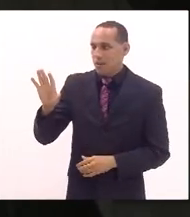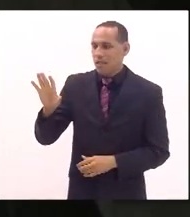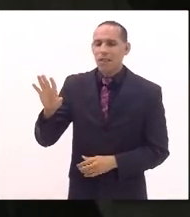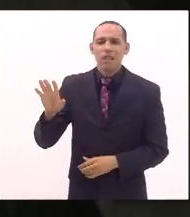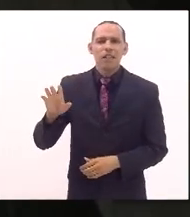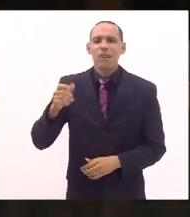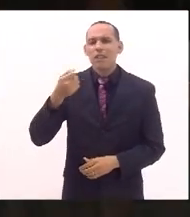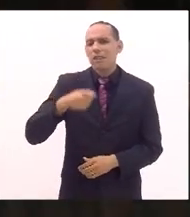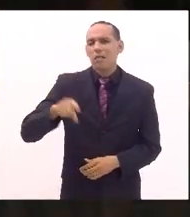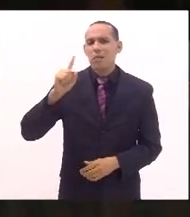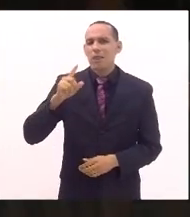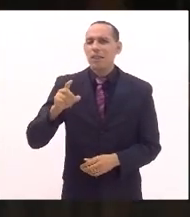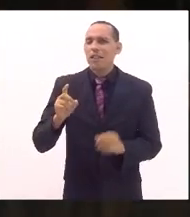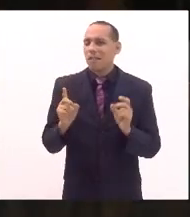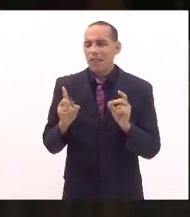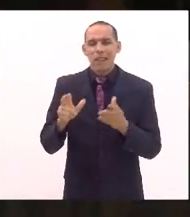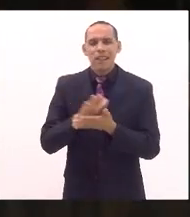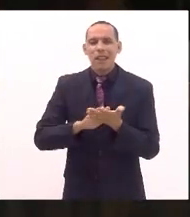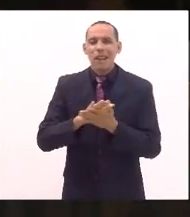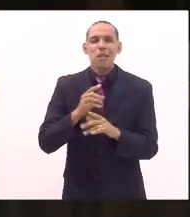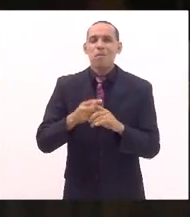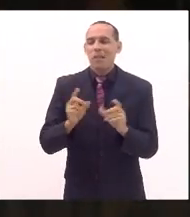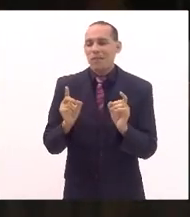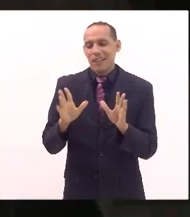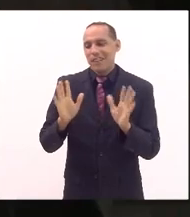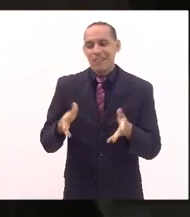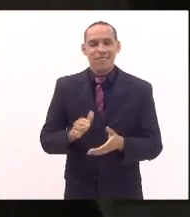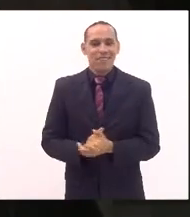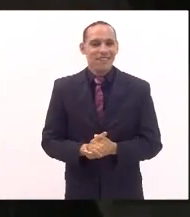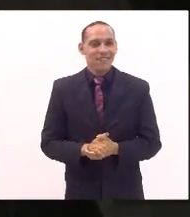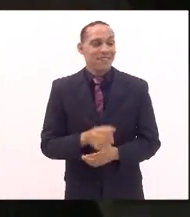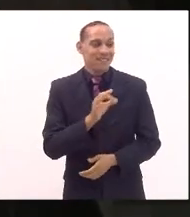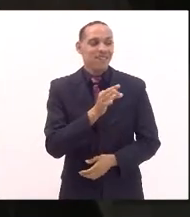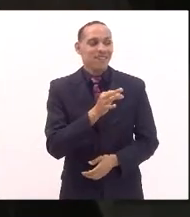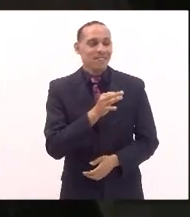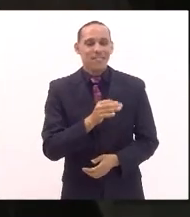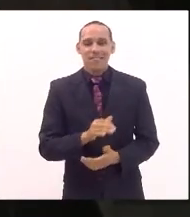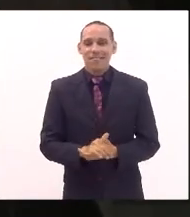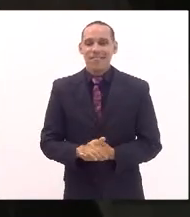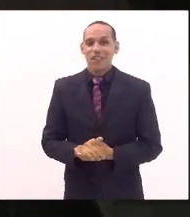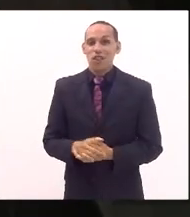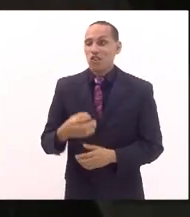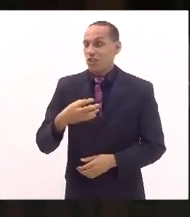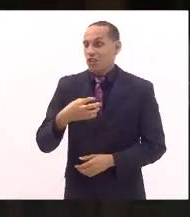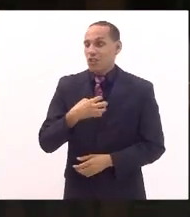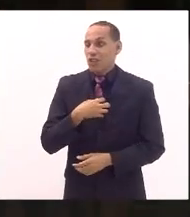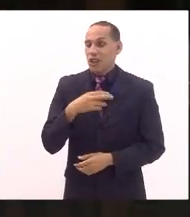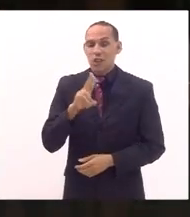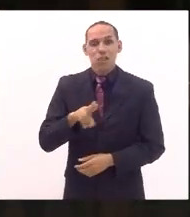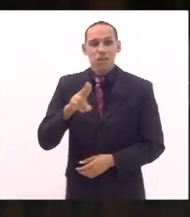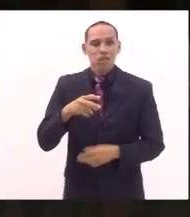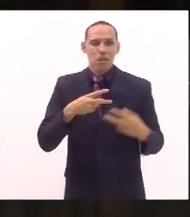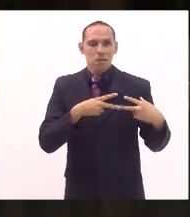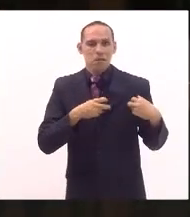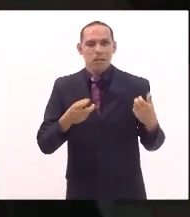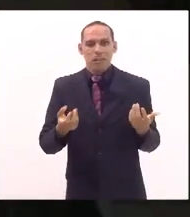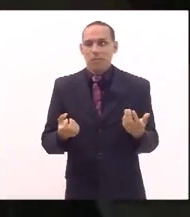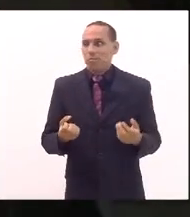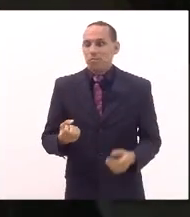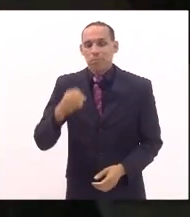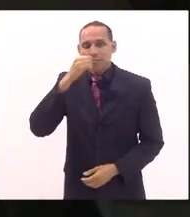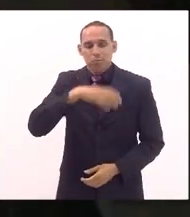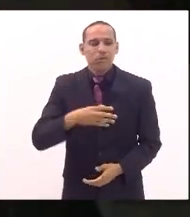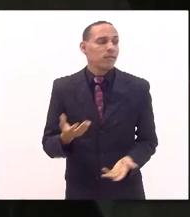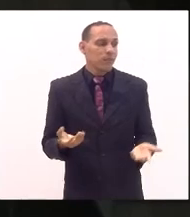eu não tenho necessidade de privatizar nada ele já tá mais que privatizar Exatamente exatamente o que estão conduzindo a Petrobras é o escândalo